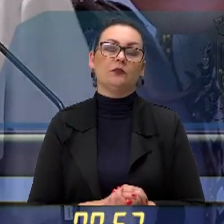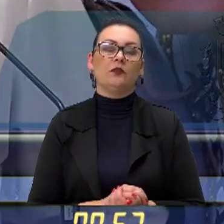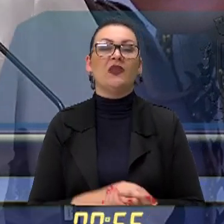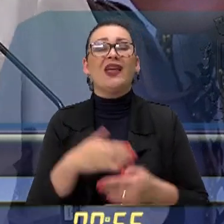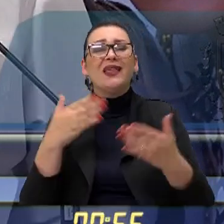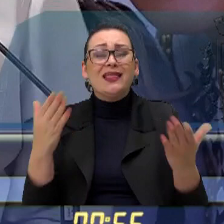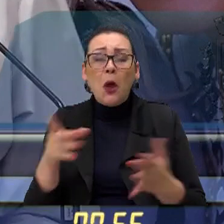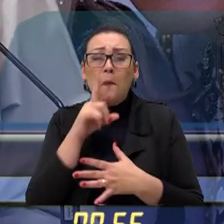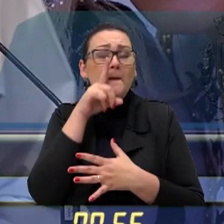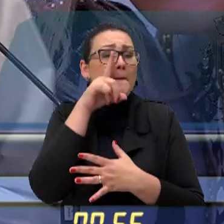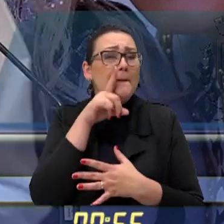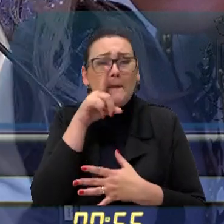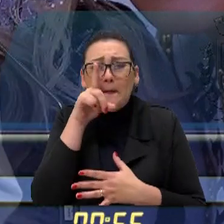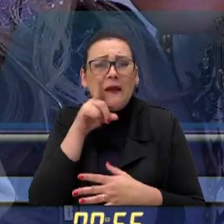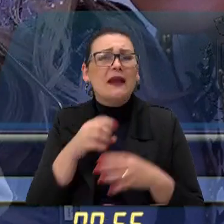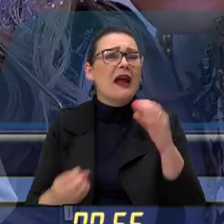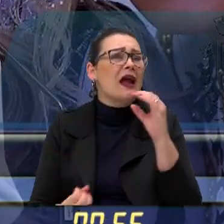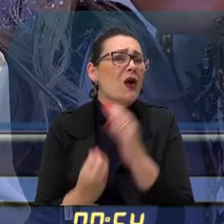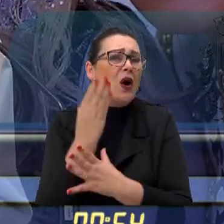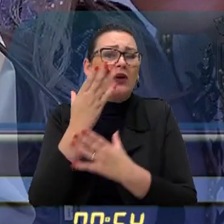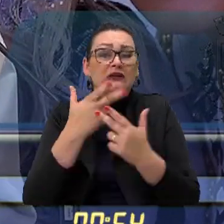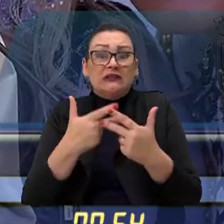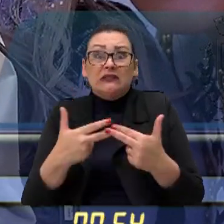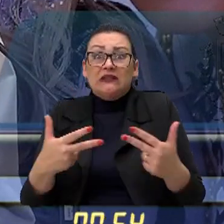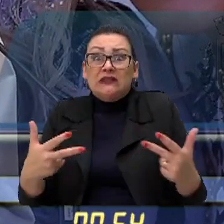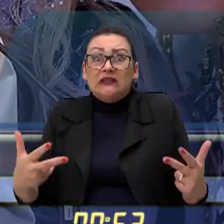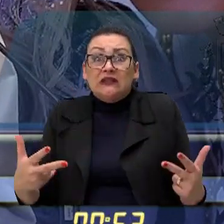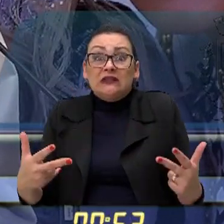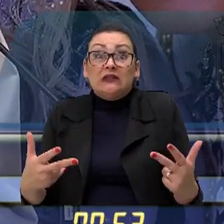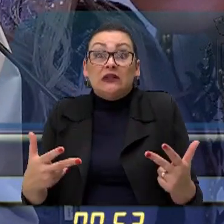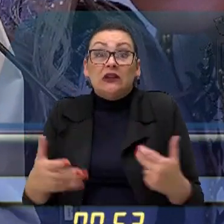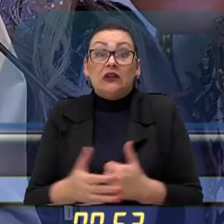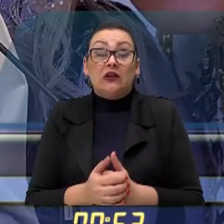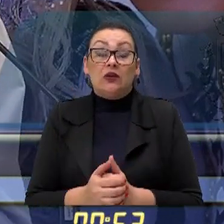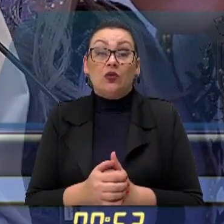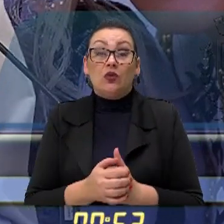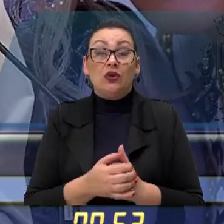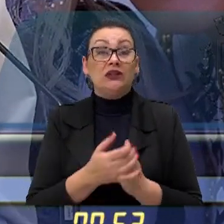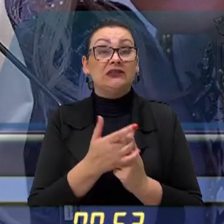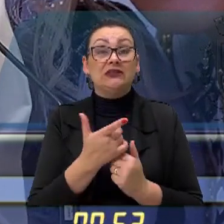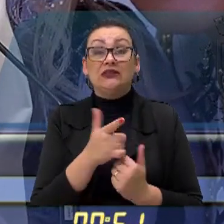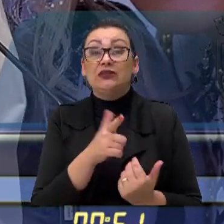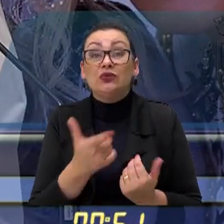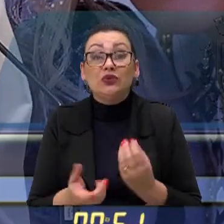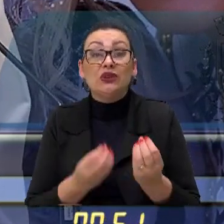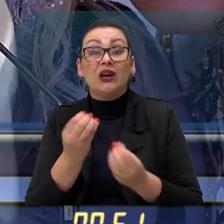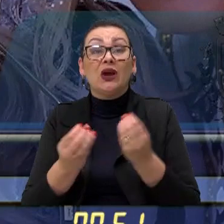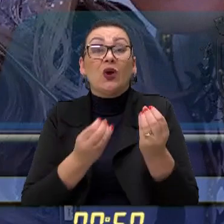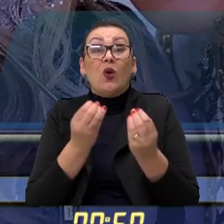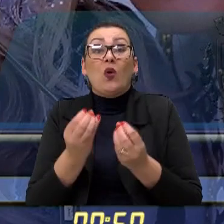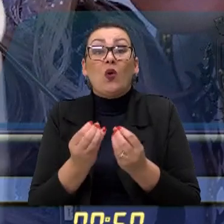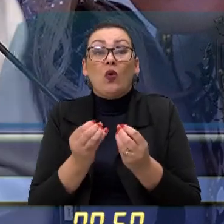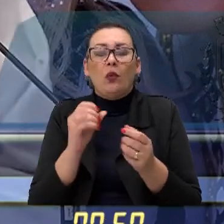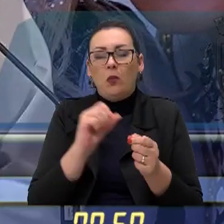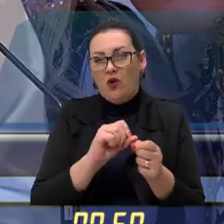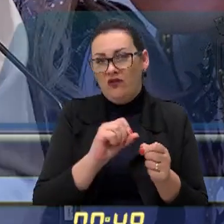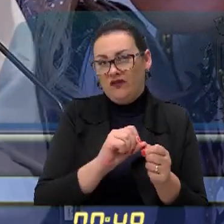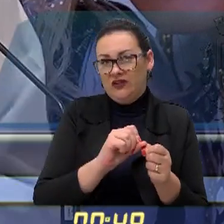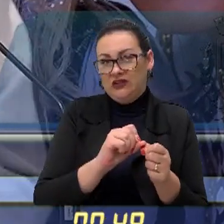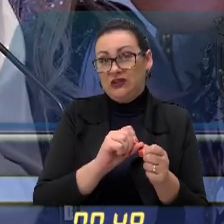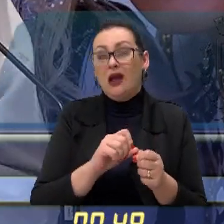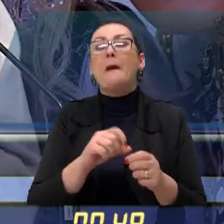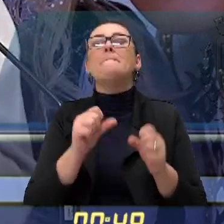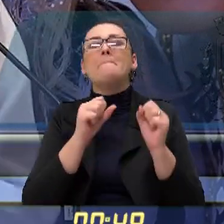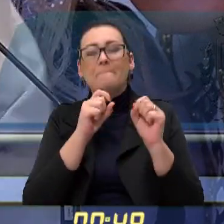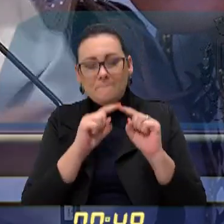Então é um risco de acontecer uma tragédia, se não vamos colocar iminente, mas